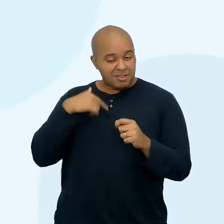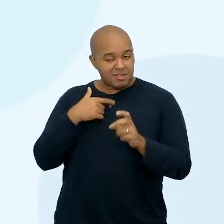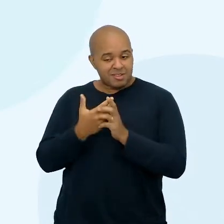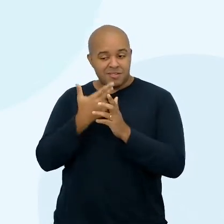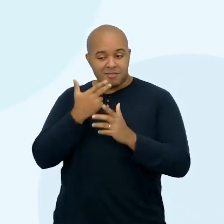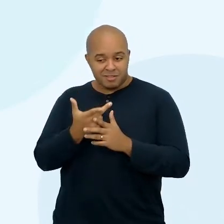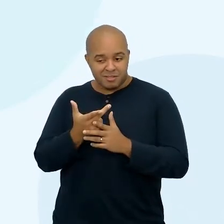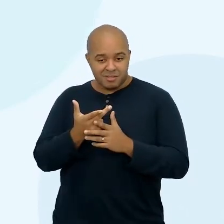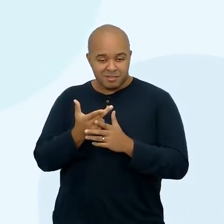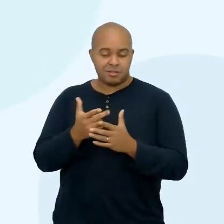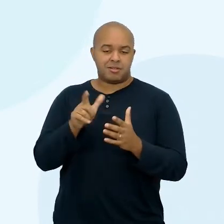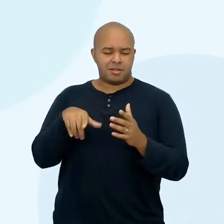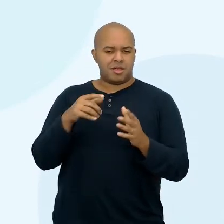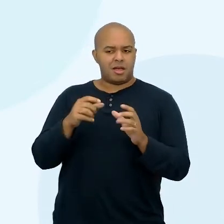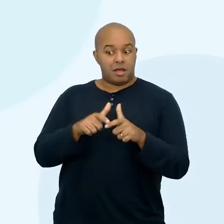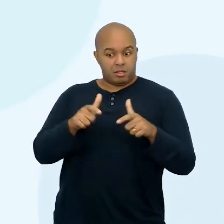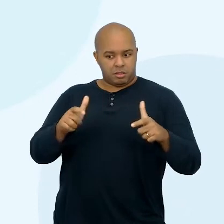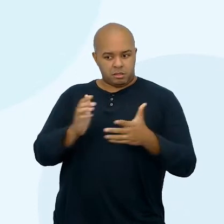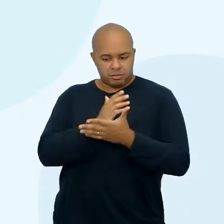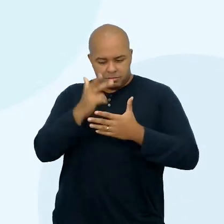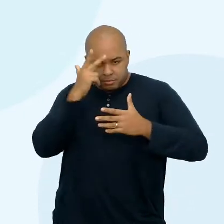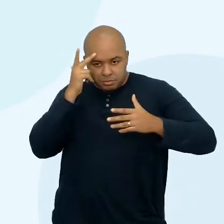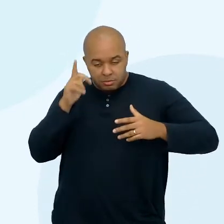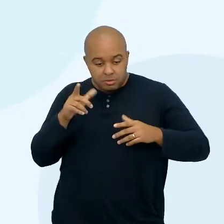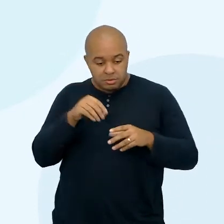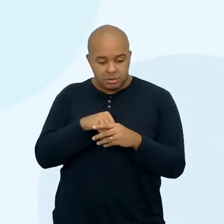individuais. Vamos voltar para o LED aqui.